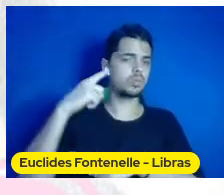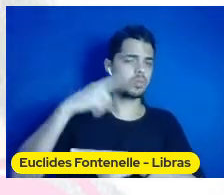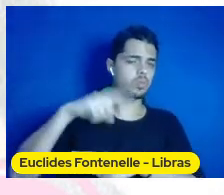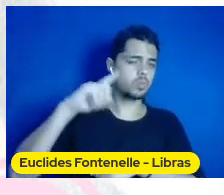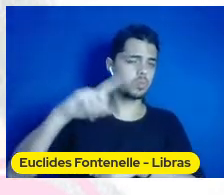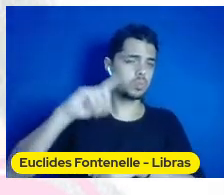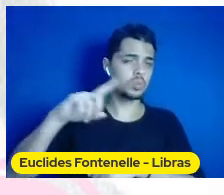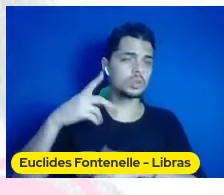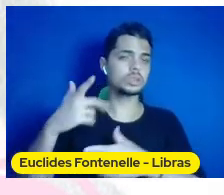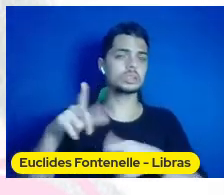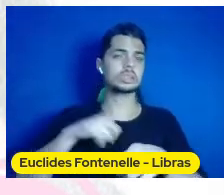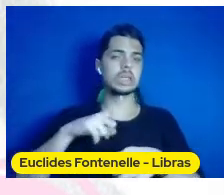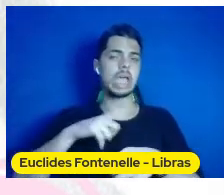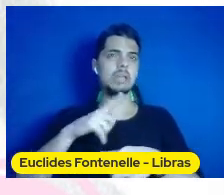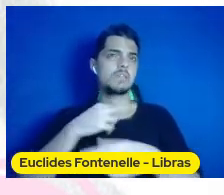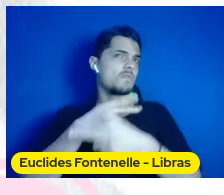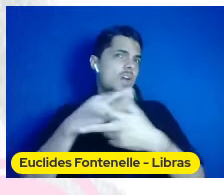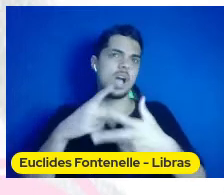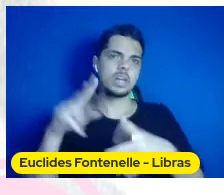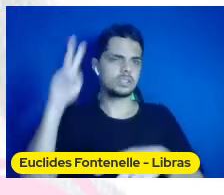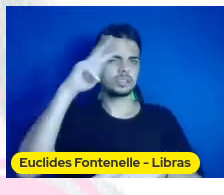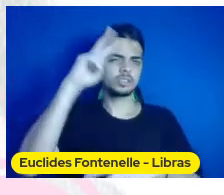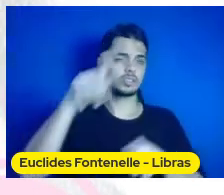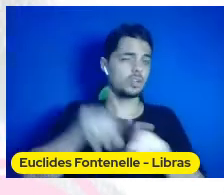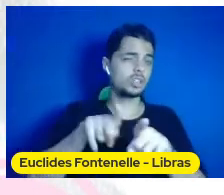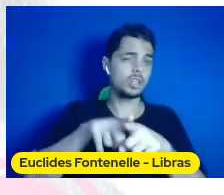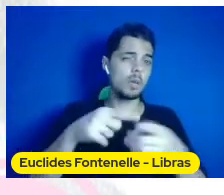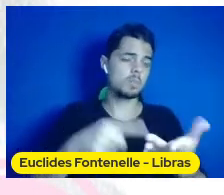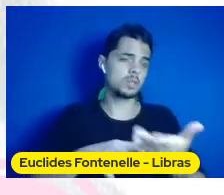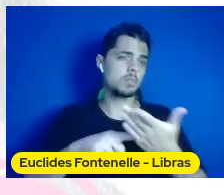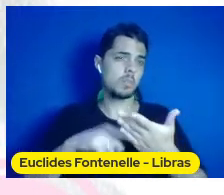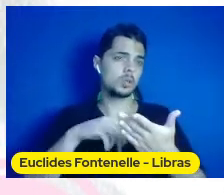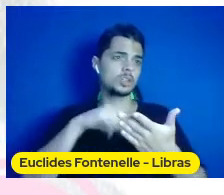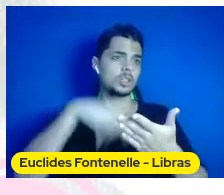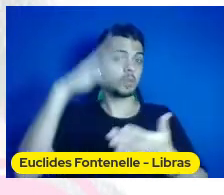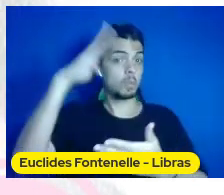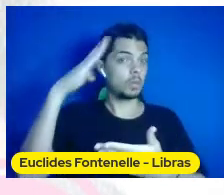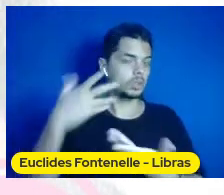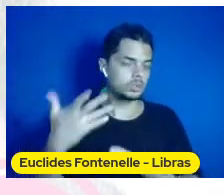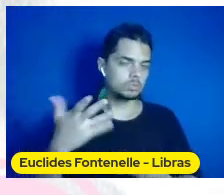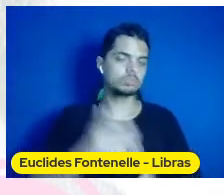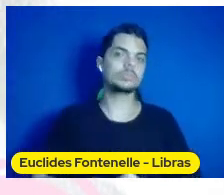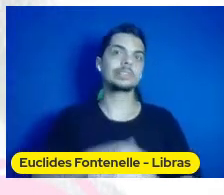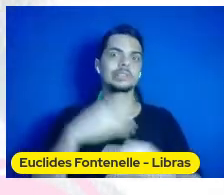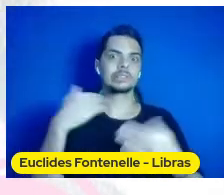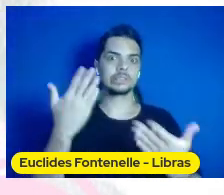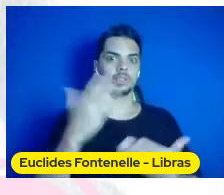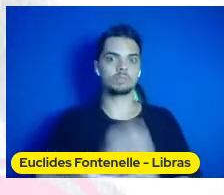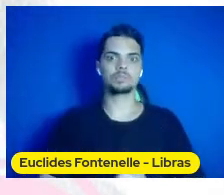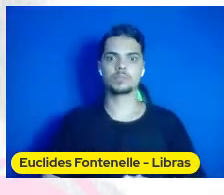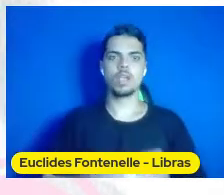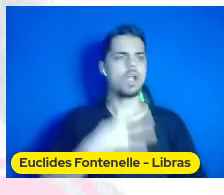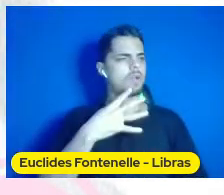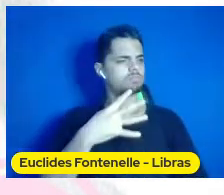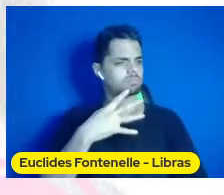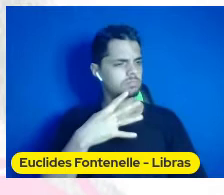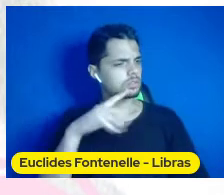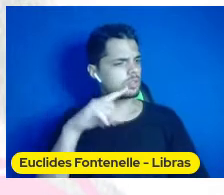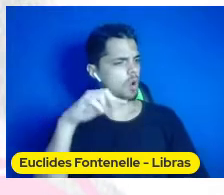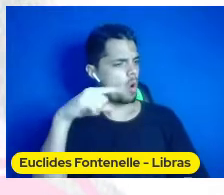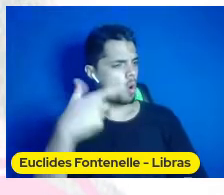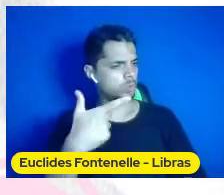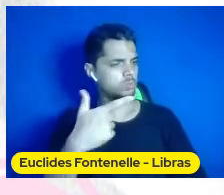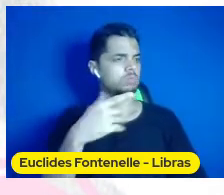histórias do nosso povo, né? Do nosso Brasil. E aí eu conheci, a gente fez uma revista